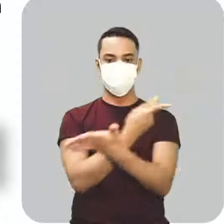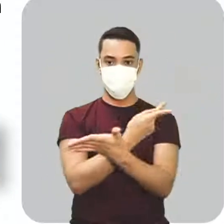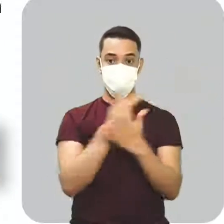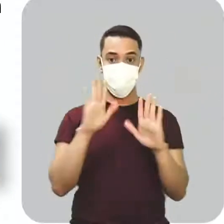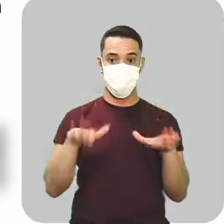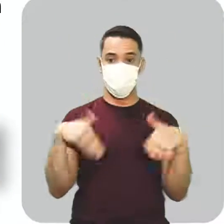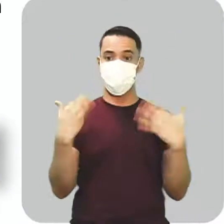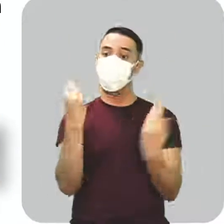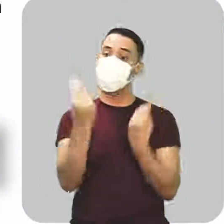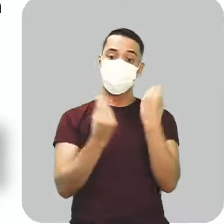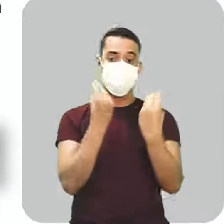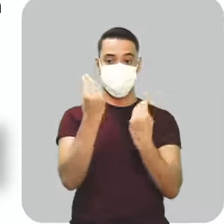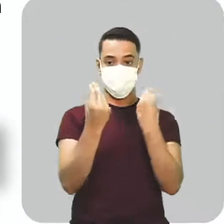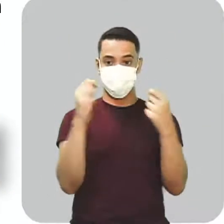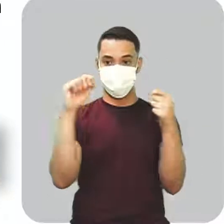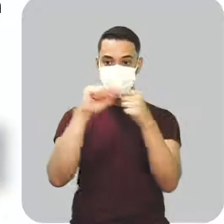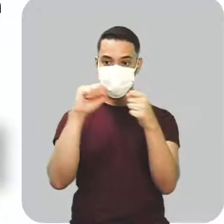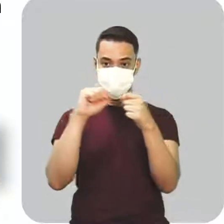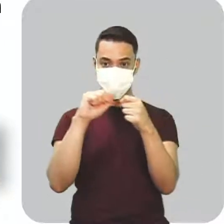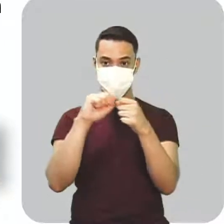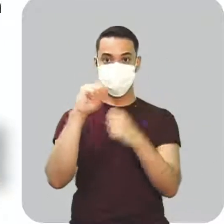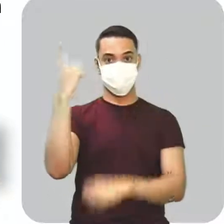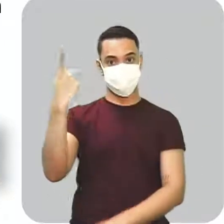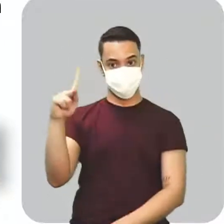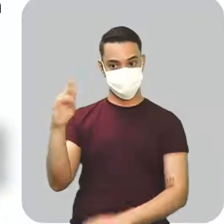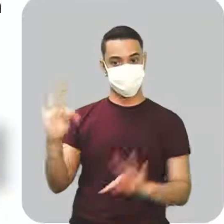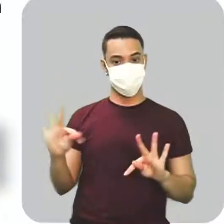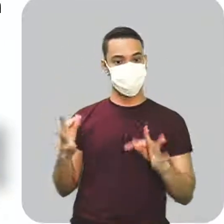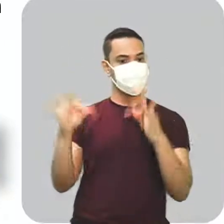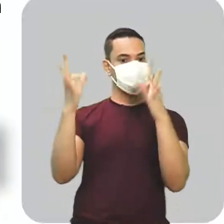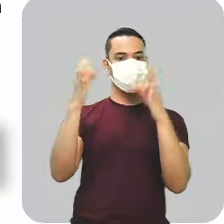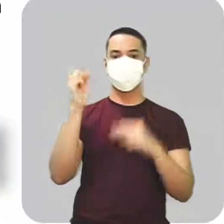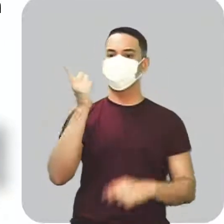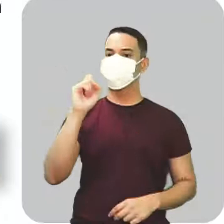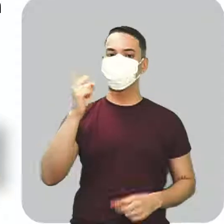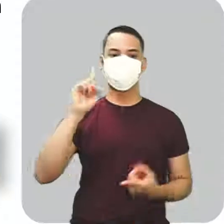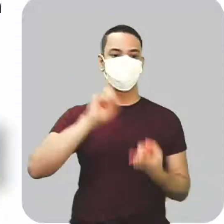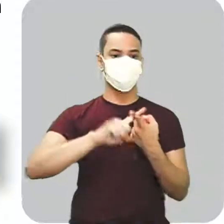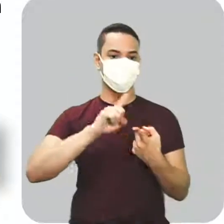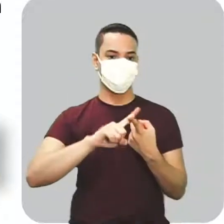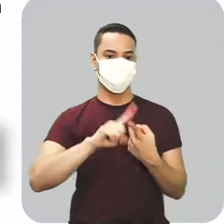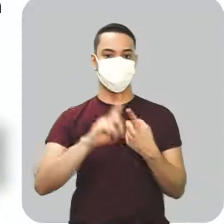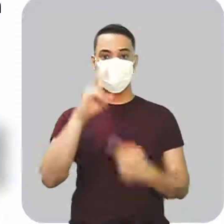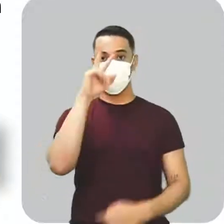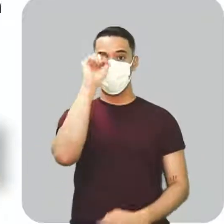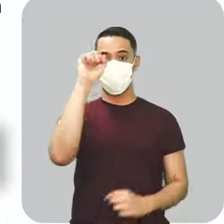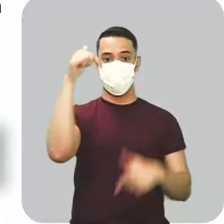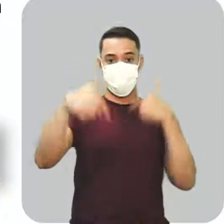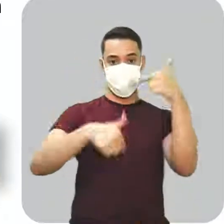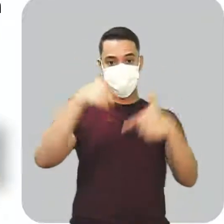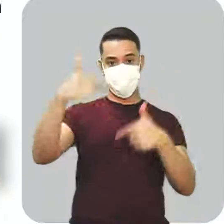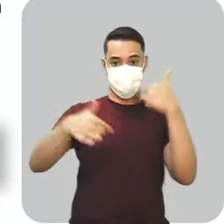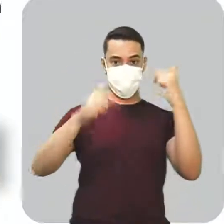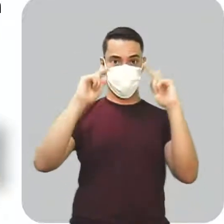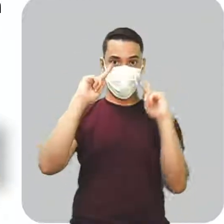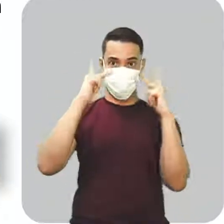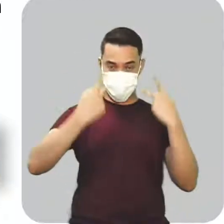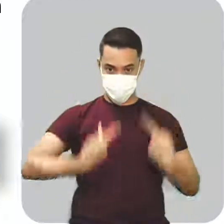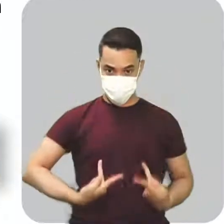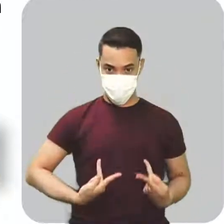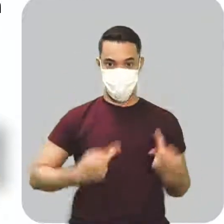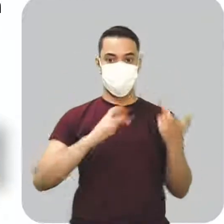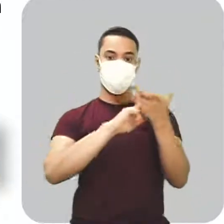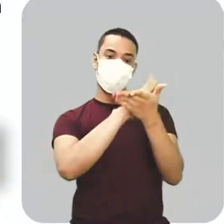Então, como fazer com que ela não ameace a força do trabalho humano e